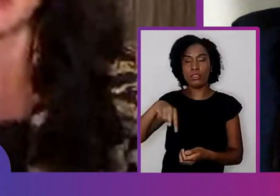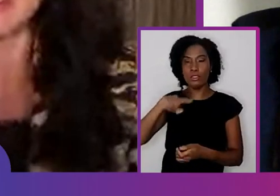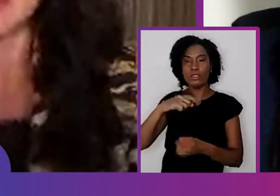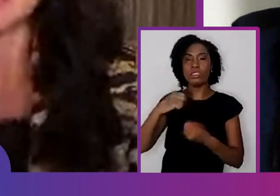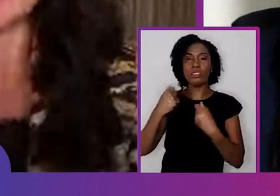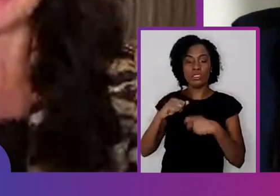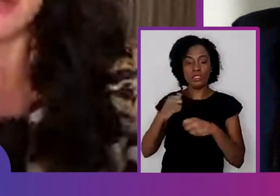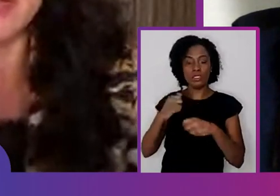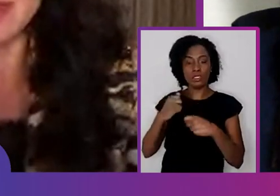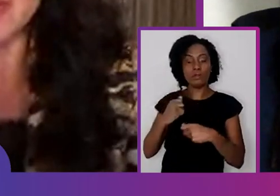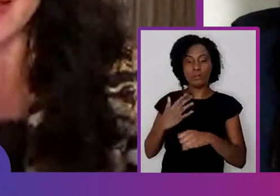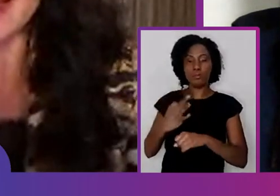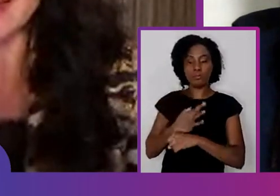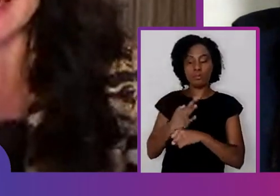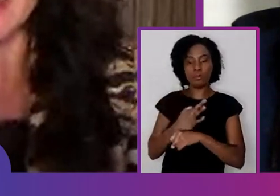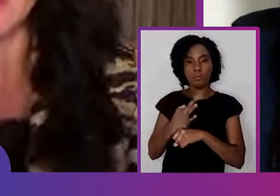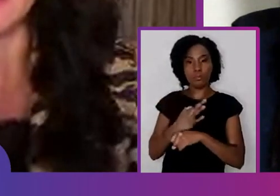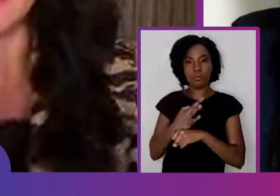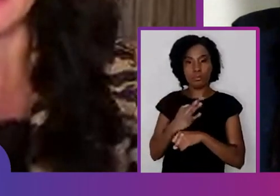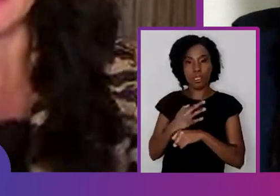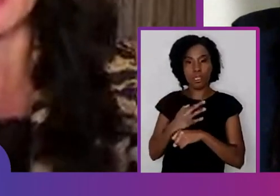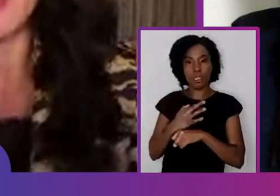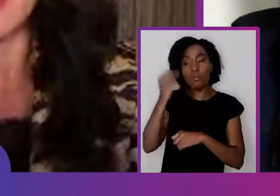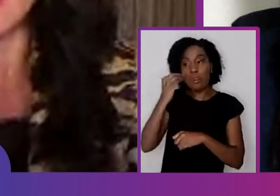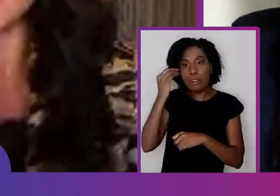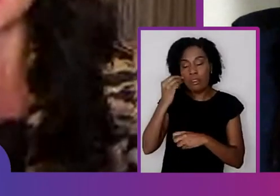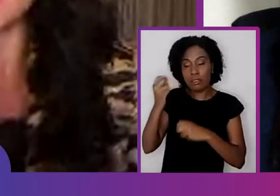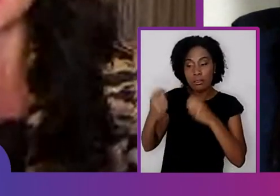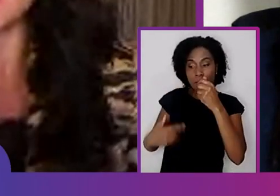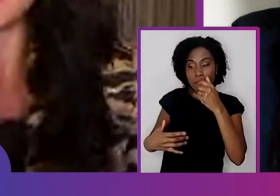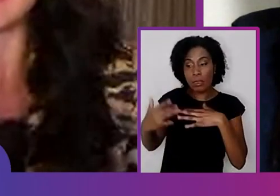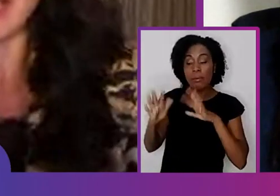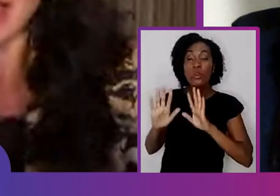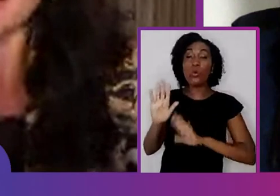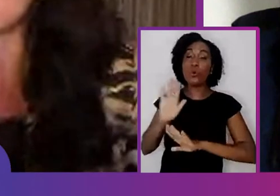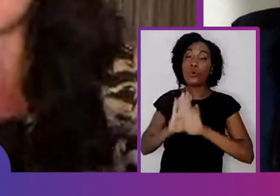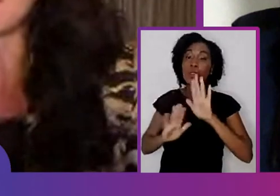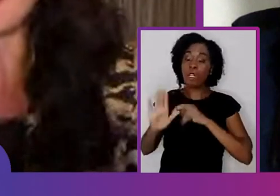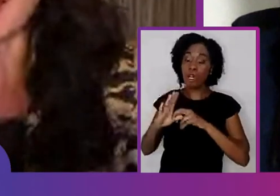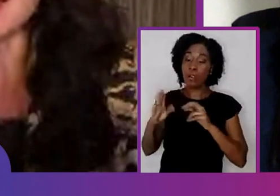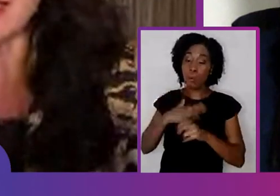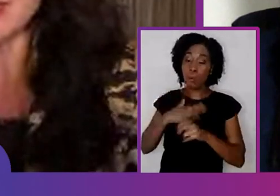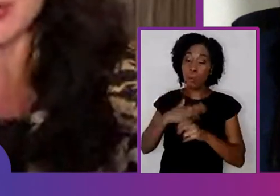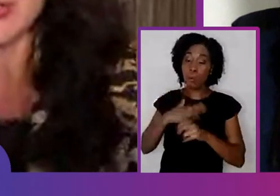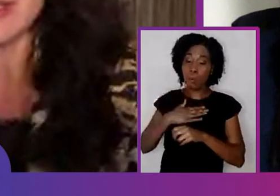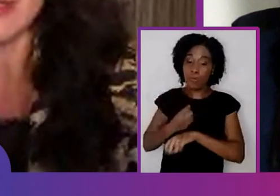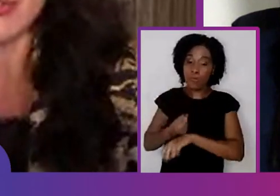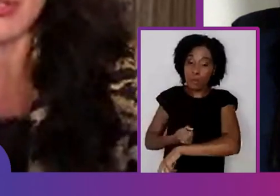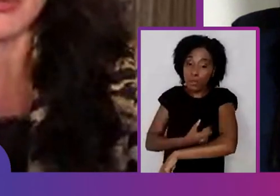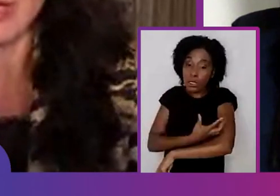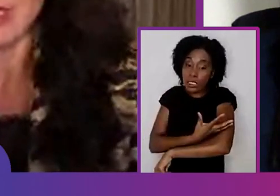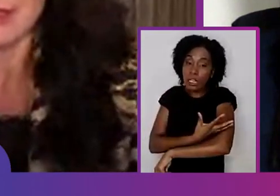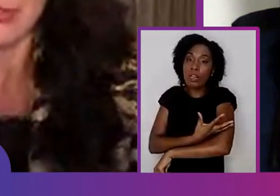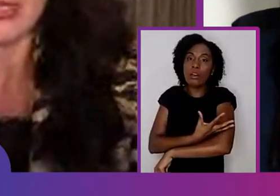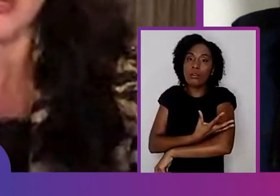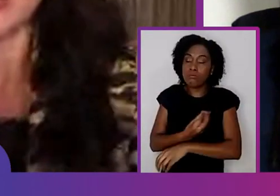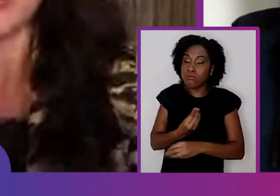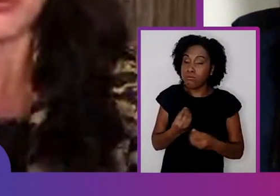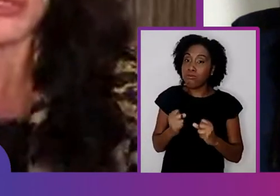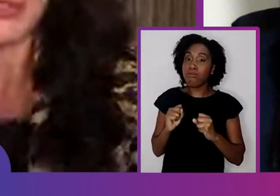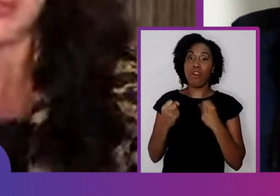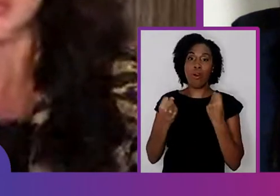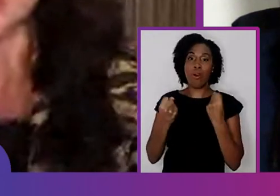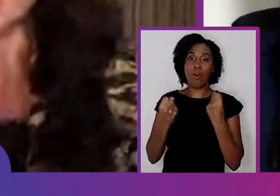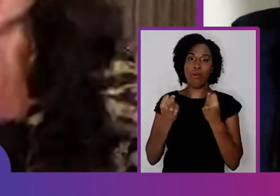não amedrontá-las, não transferir para elas a emoção que é intensa que a gente está sentindo, seja ela